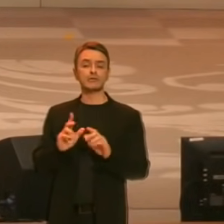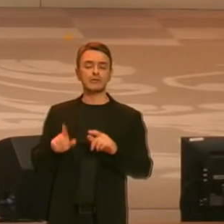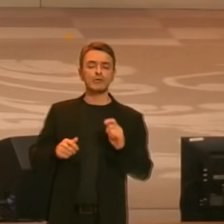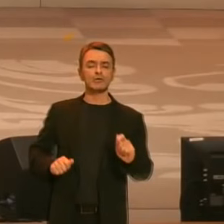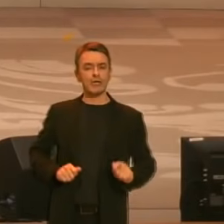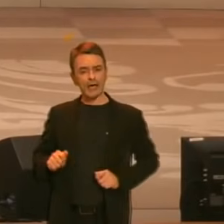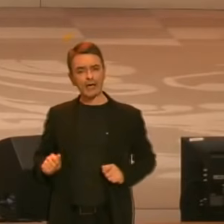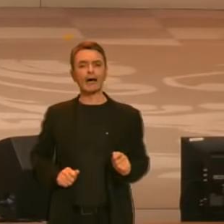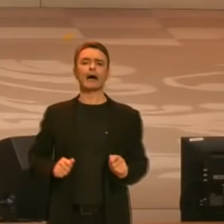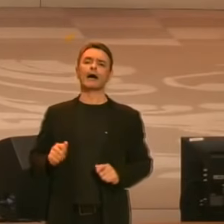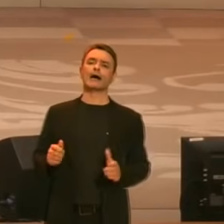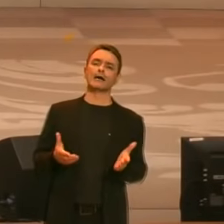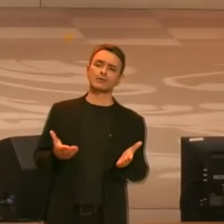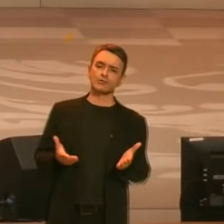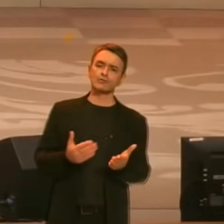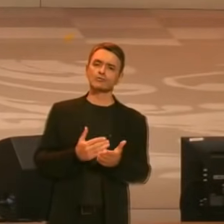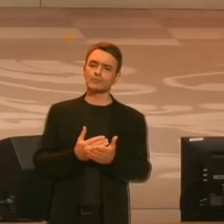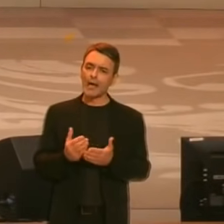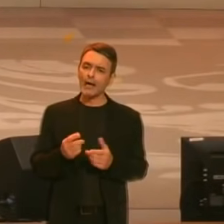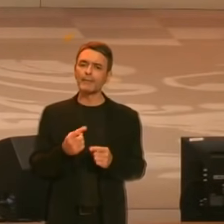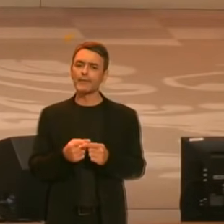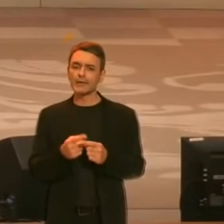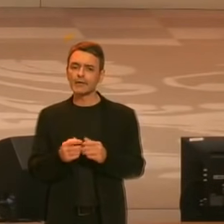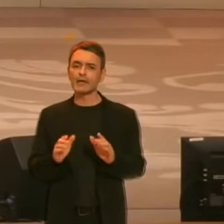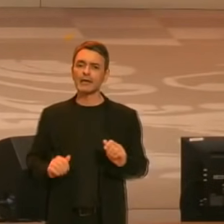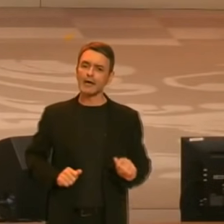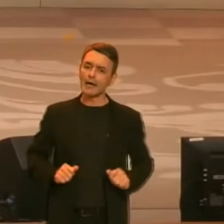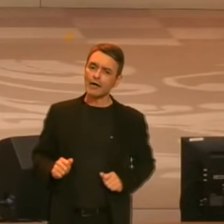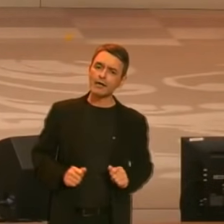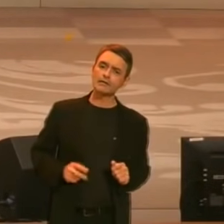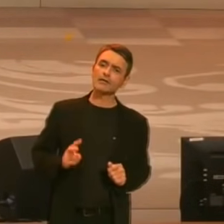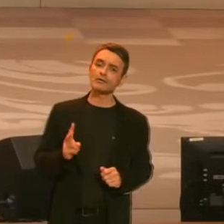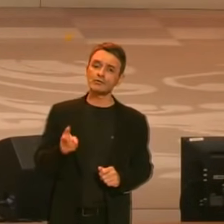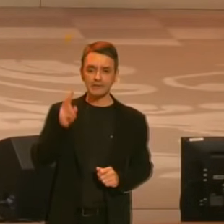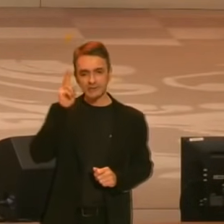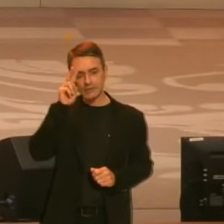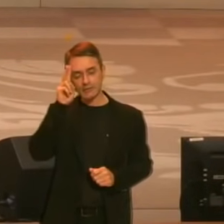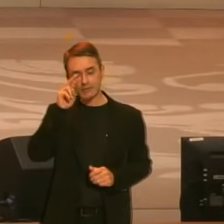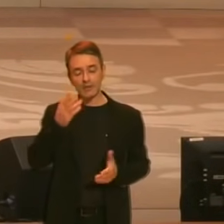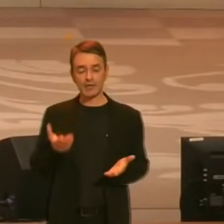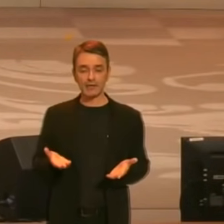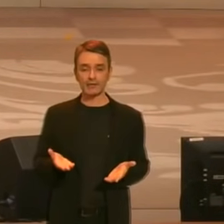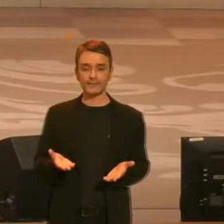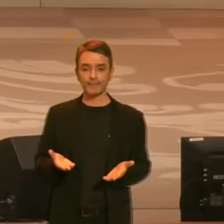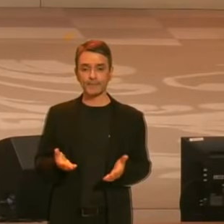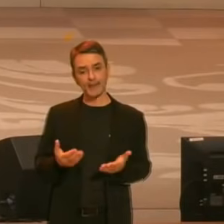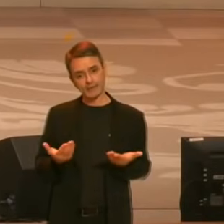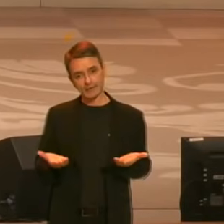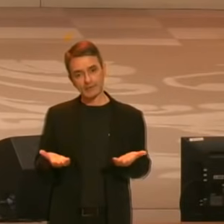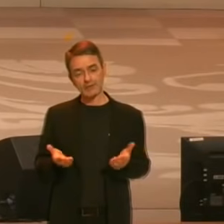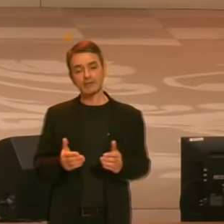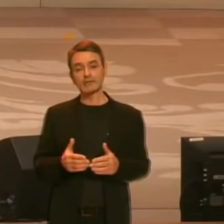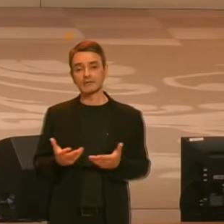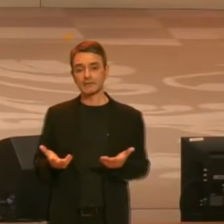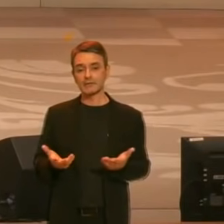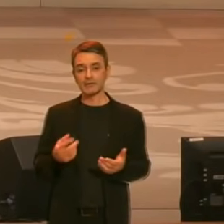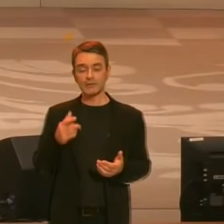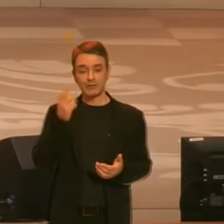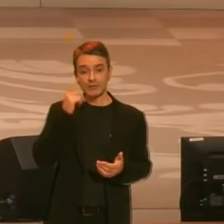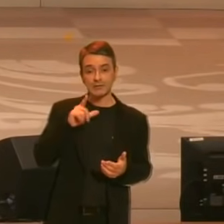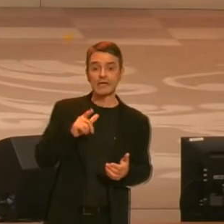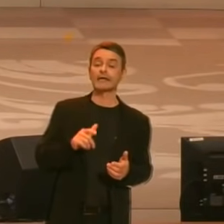Atos dos Apóstolos. Por quê? Porque é a continuação da história. E aí você vai poder caminhar né,